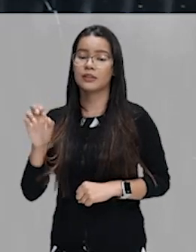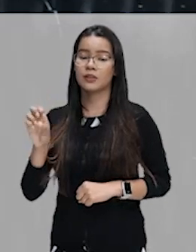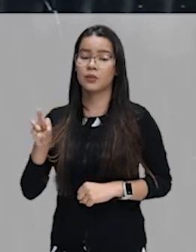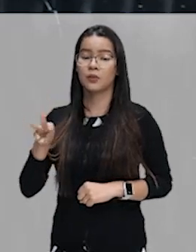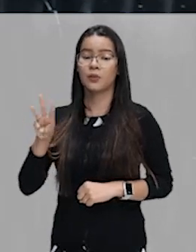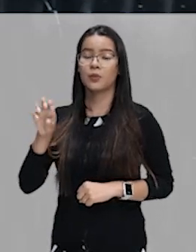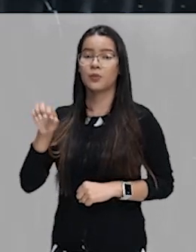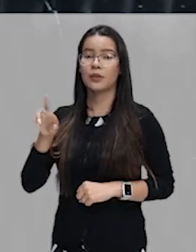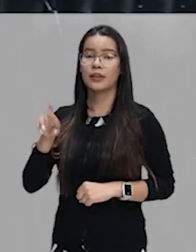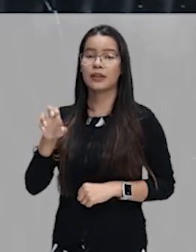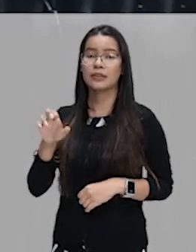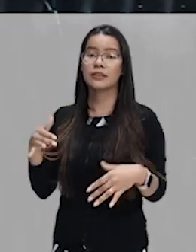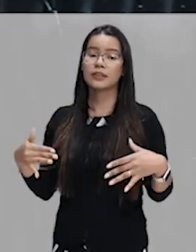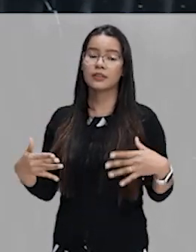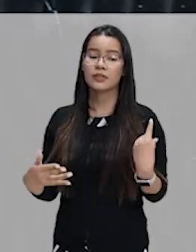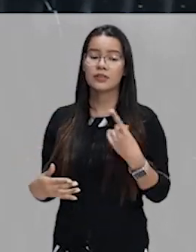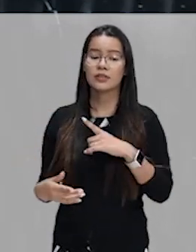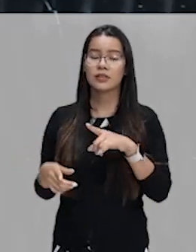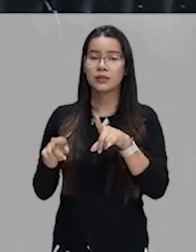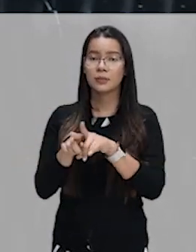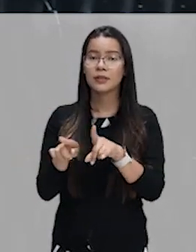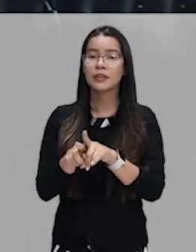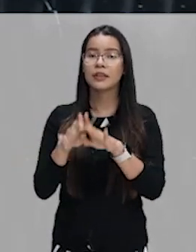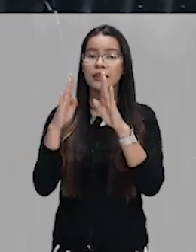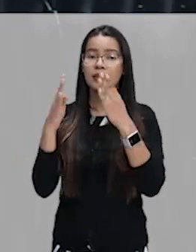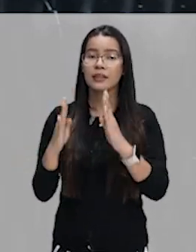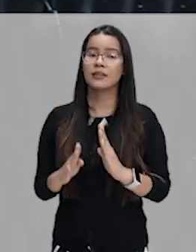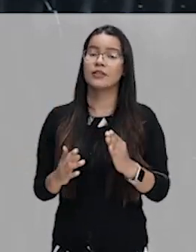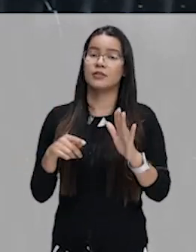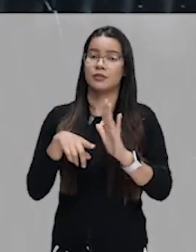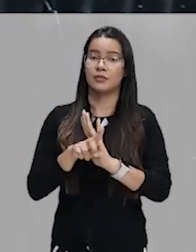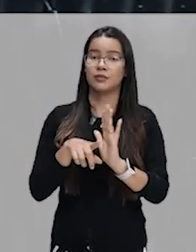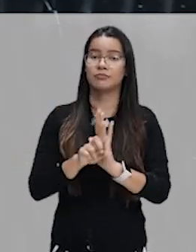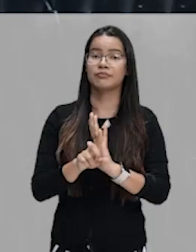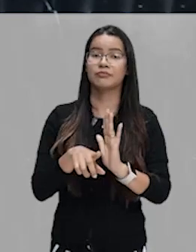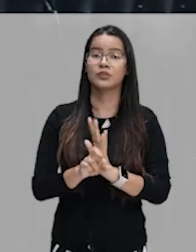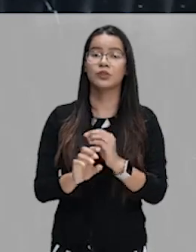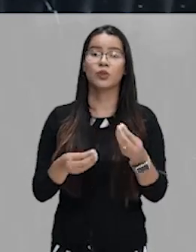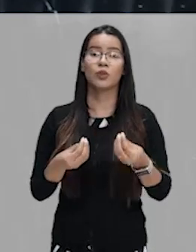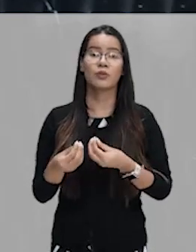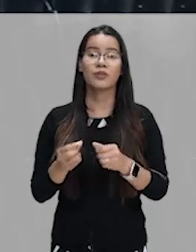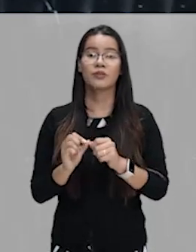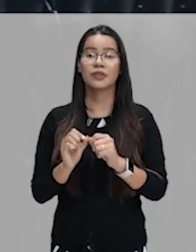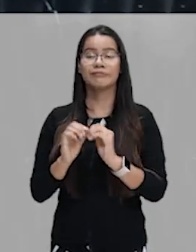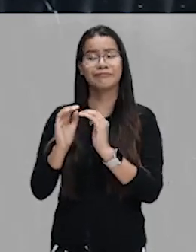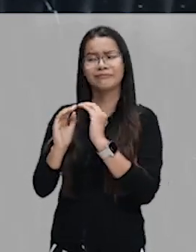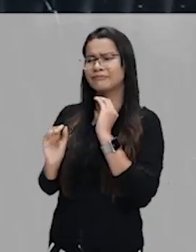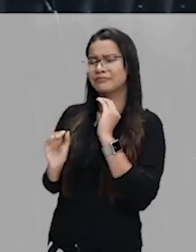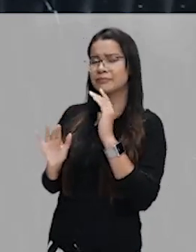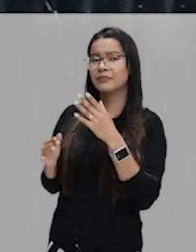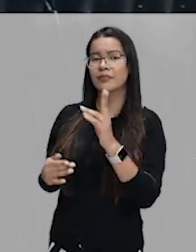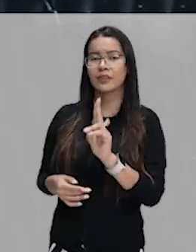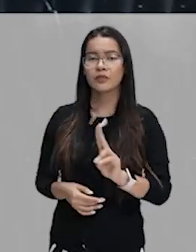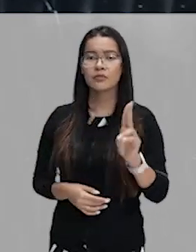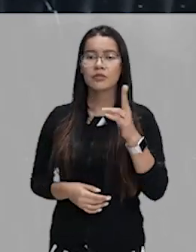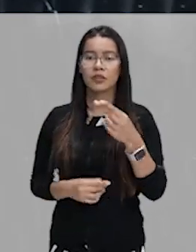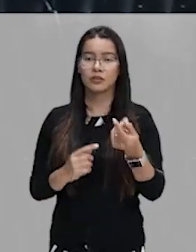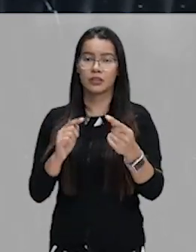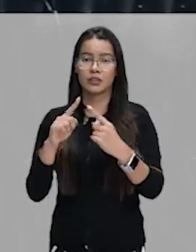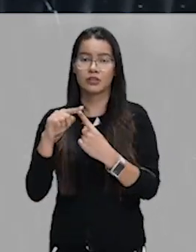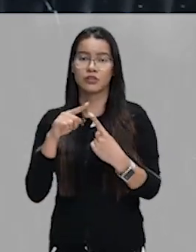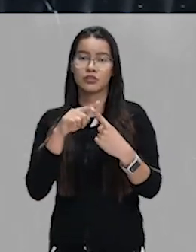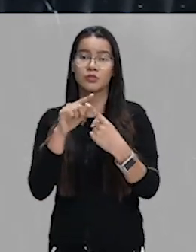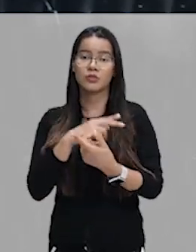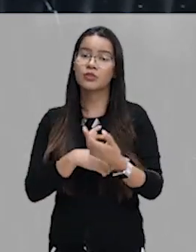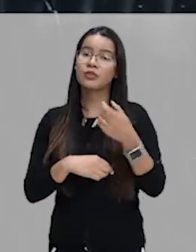formas interrogativas e negativas, como é que você faz pergunta e como é que você faz negação usando esse tipo de verbo. E